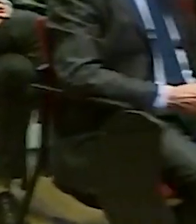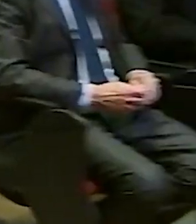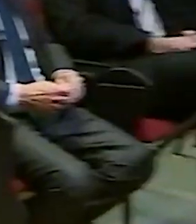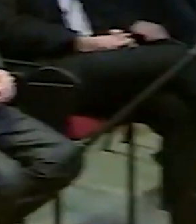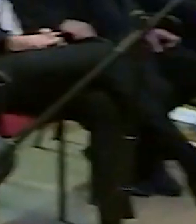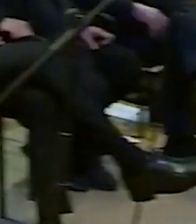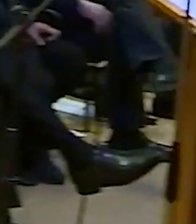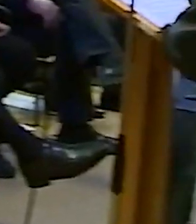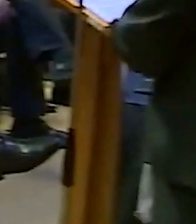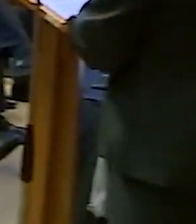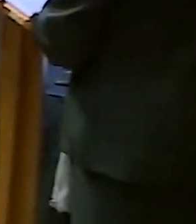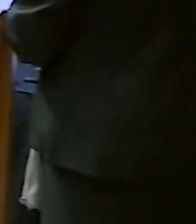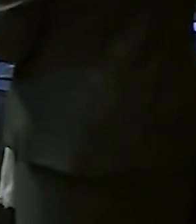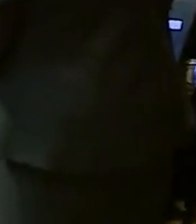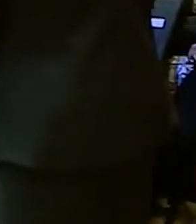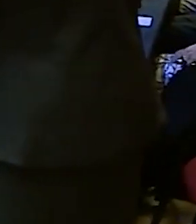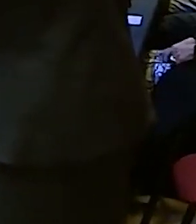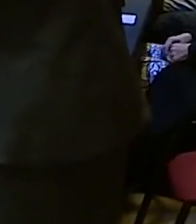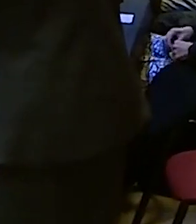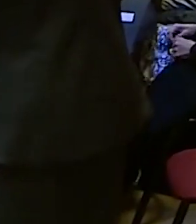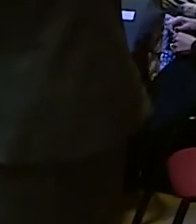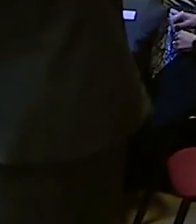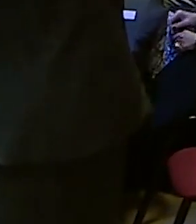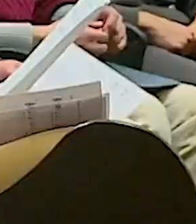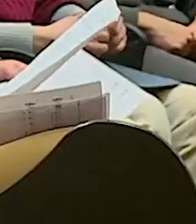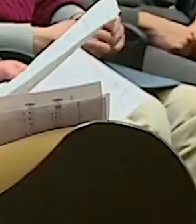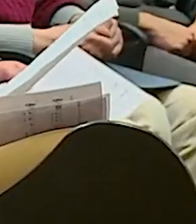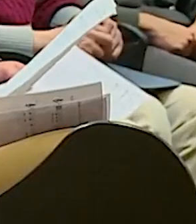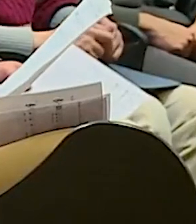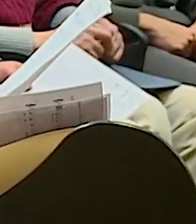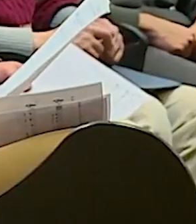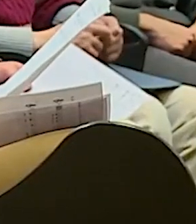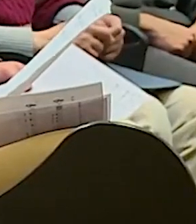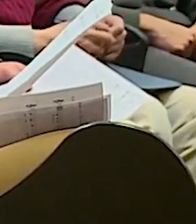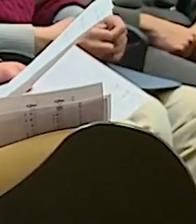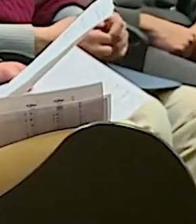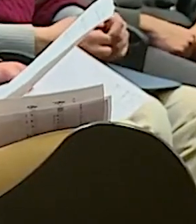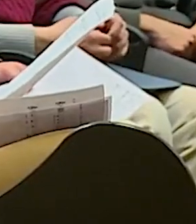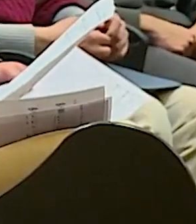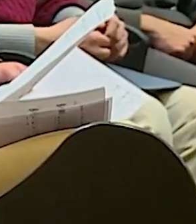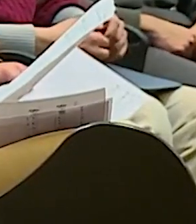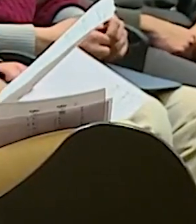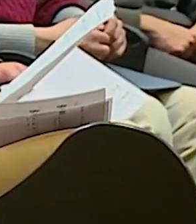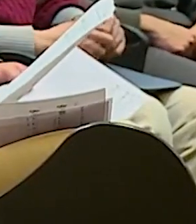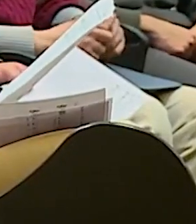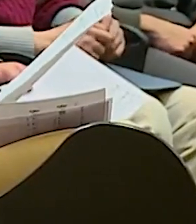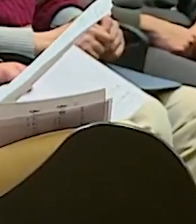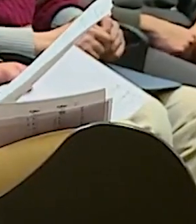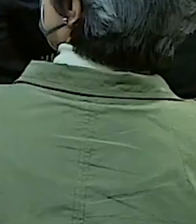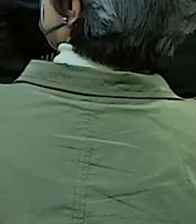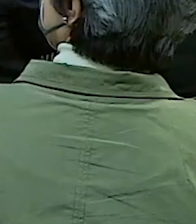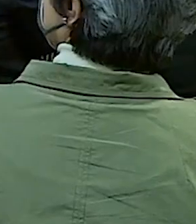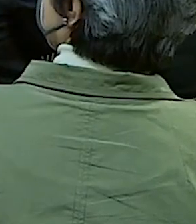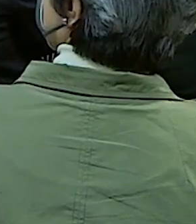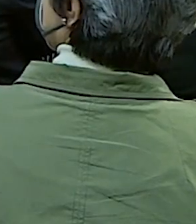Integrada no Centro de Investigação para Estudos de Teologia e de Religião da Universidade Católica Portuguesa, a nova